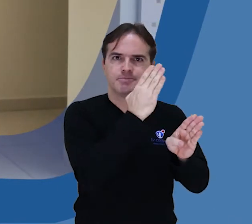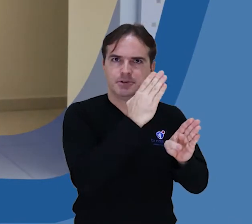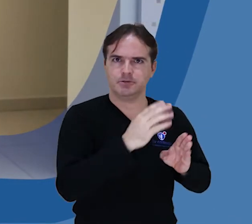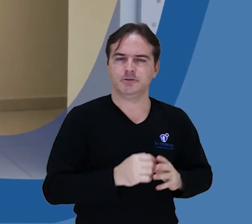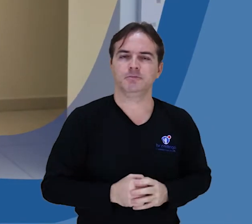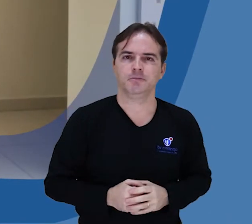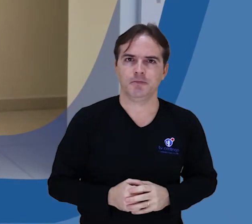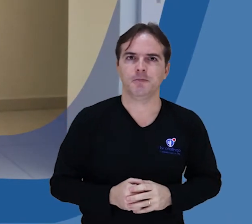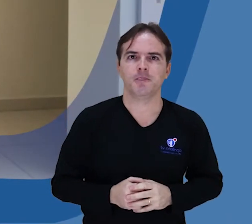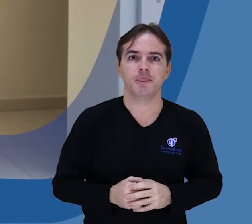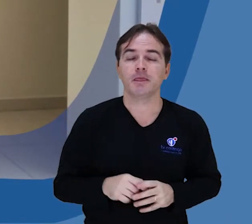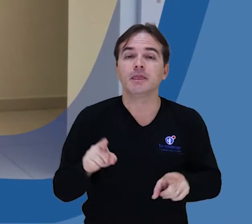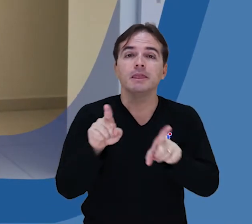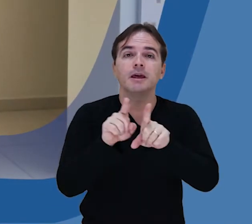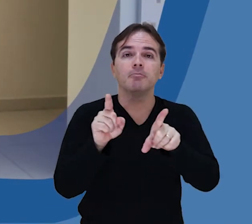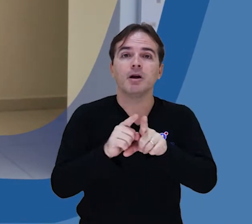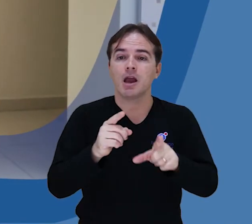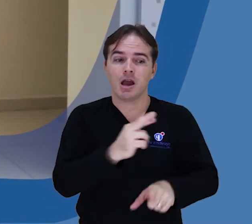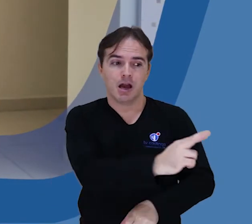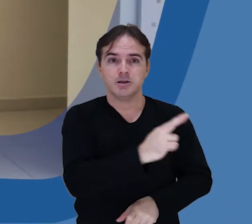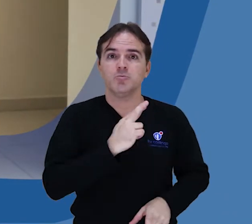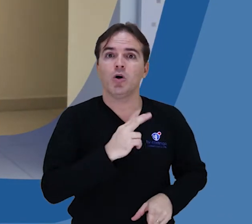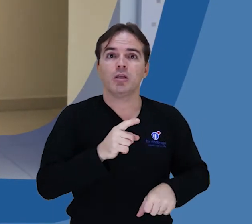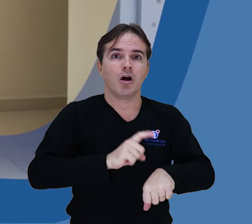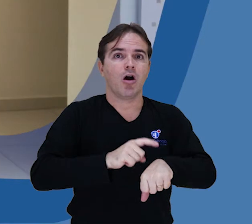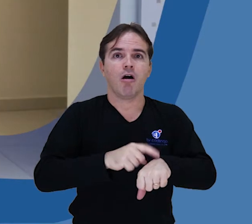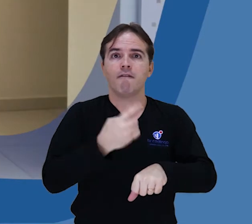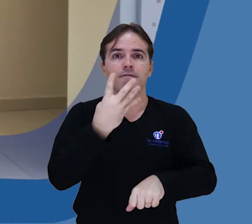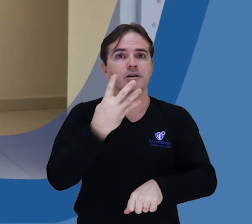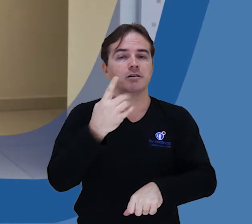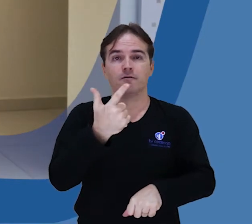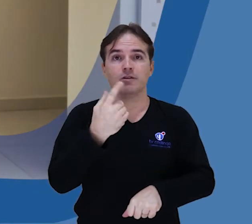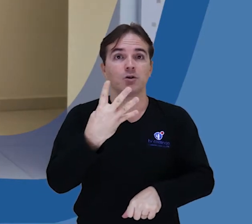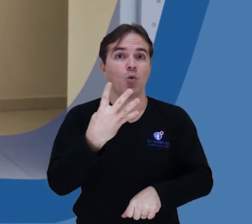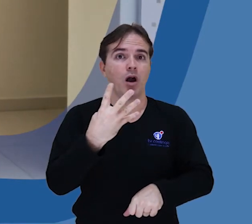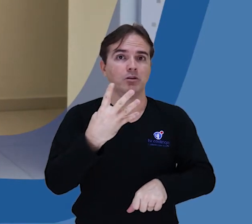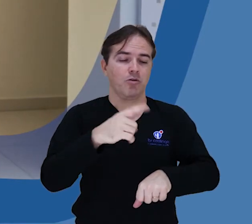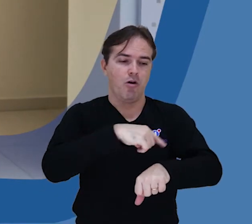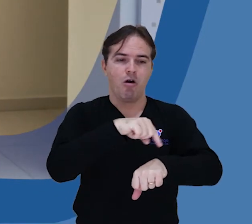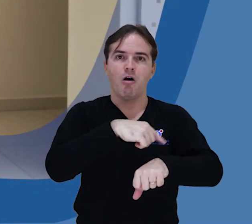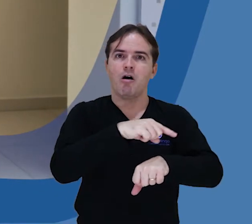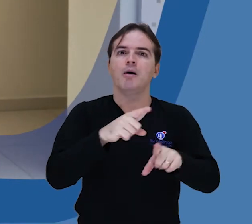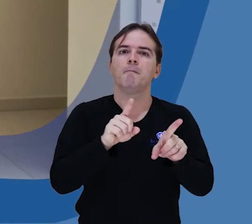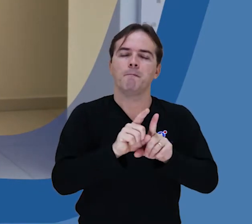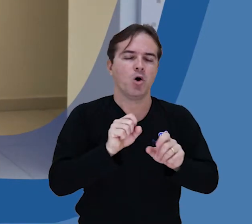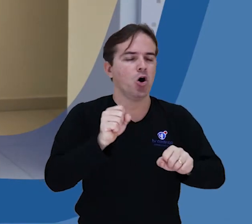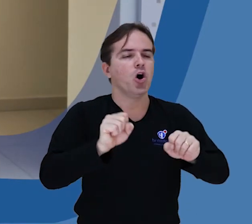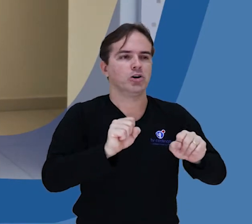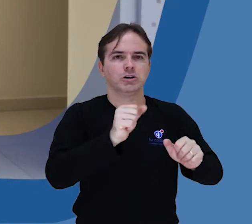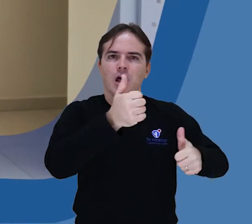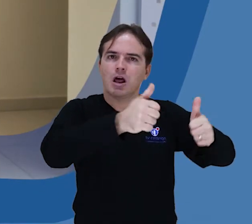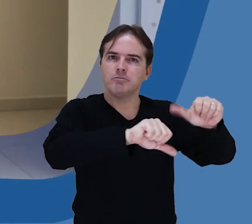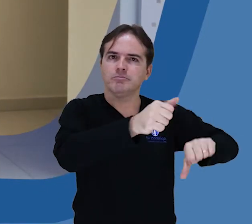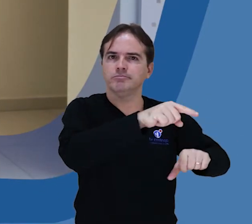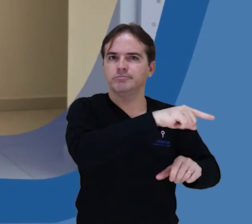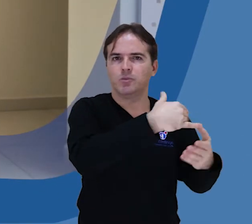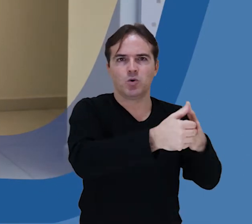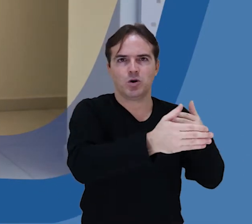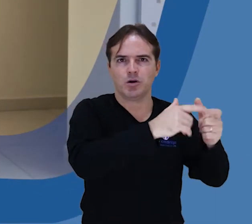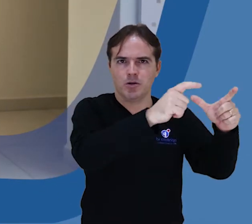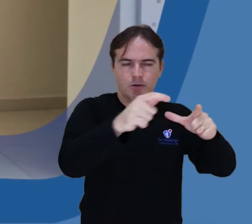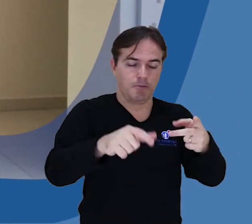resultado sai em 24 horas e pode ser feito aí em laboratórios especializados. Bom, o teste de antígeno, ele